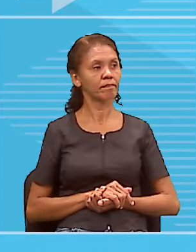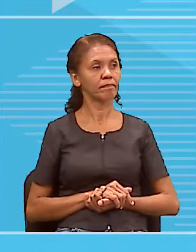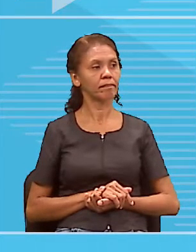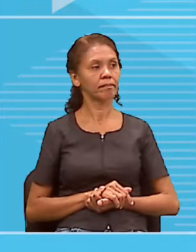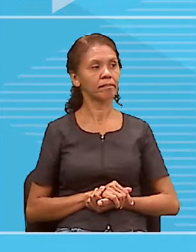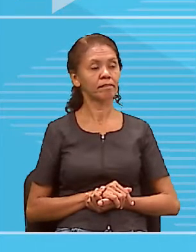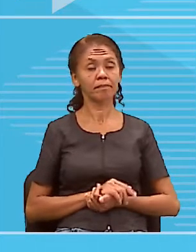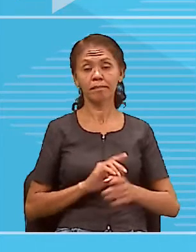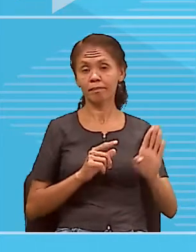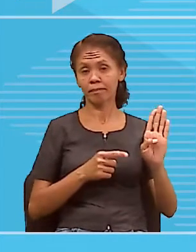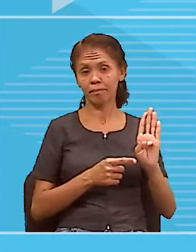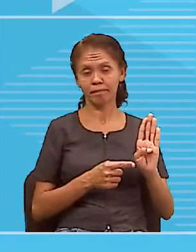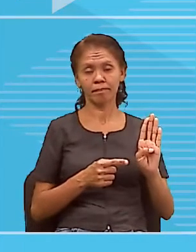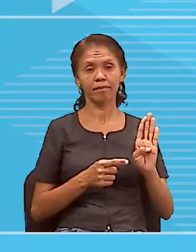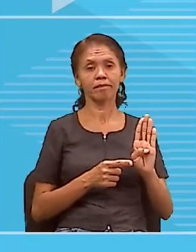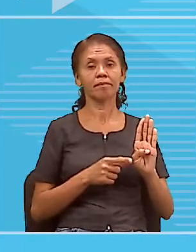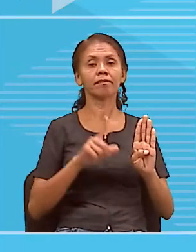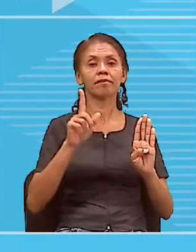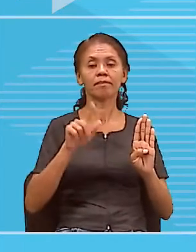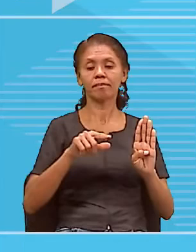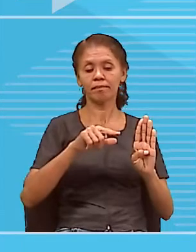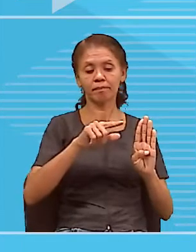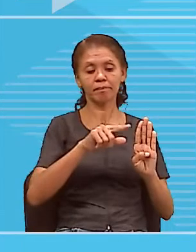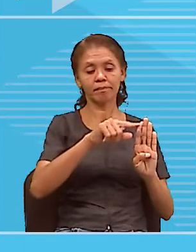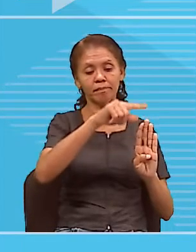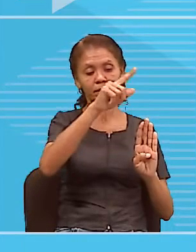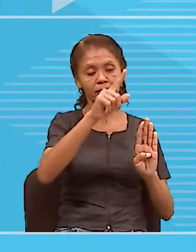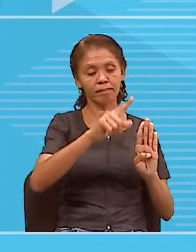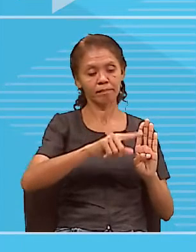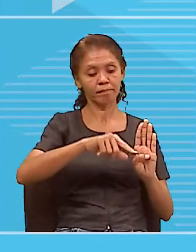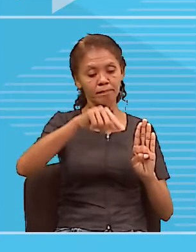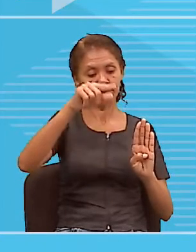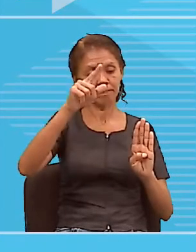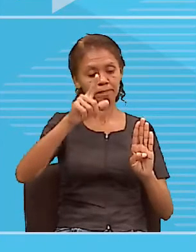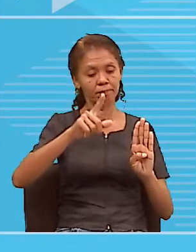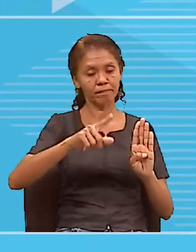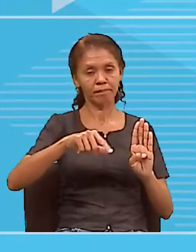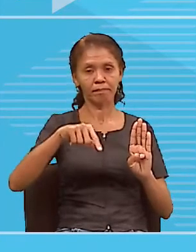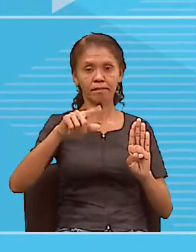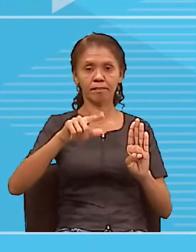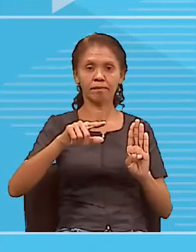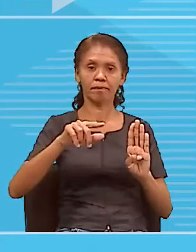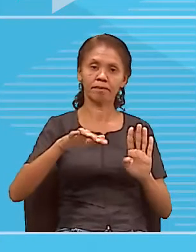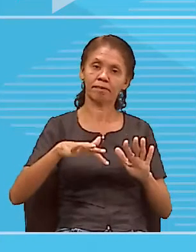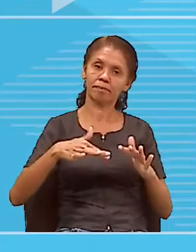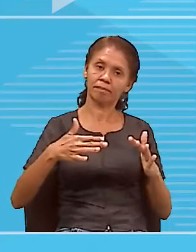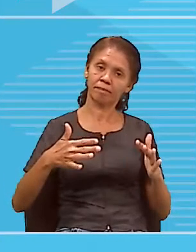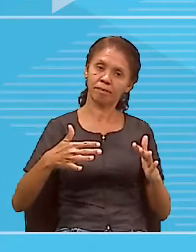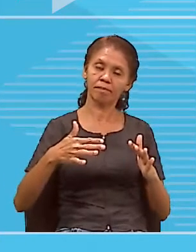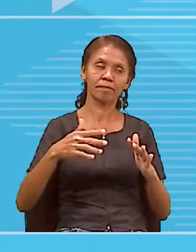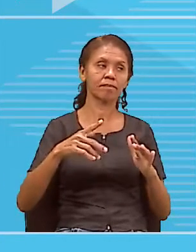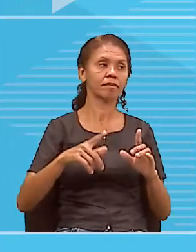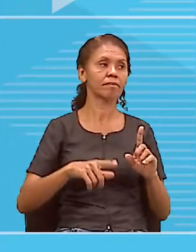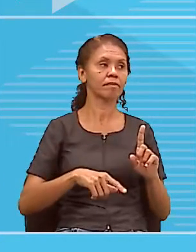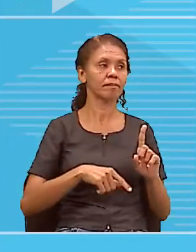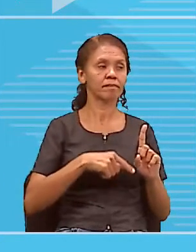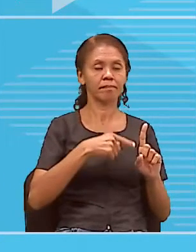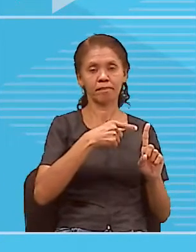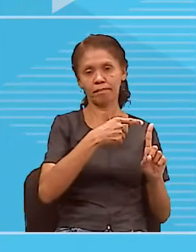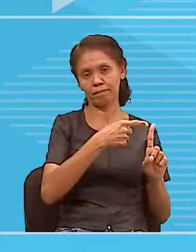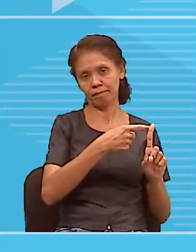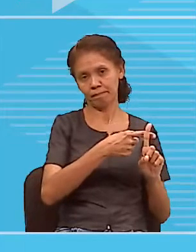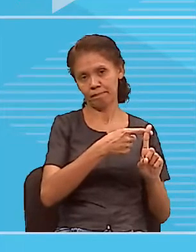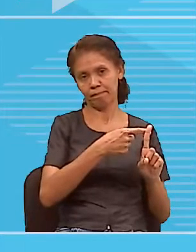da onda B também é para cima também forma Picos então a amplitude da onda B também